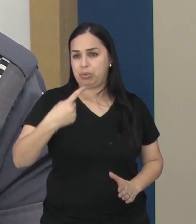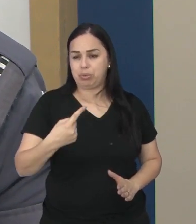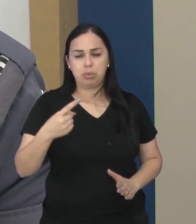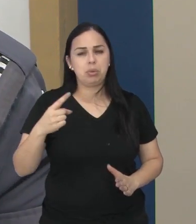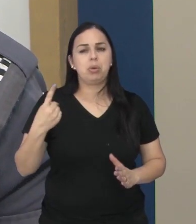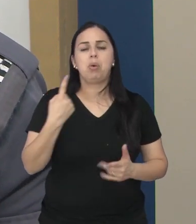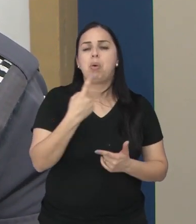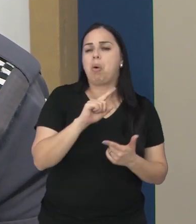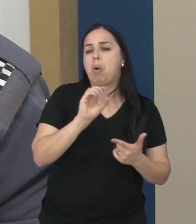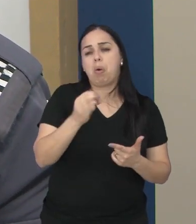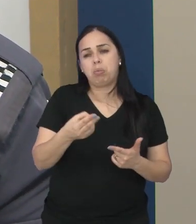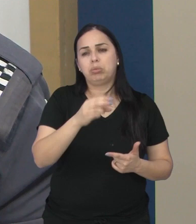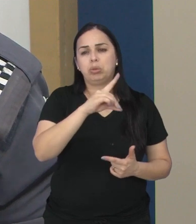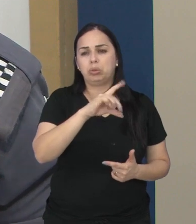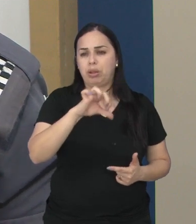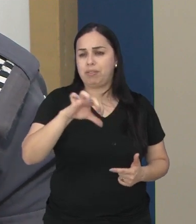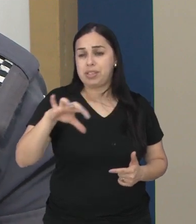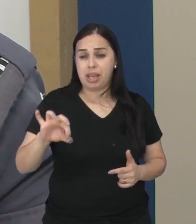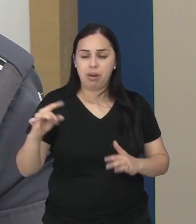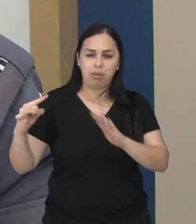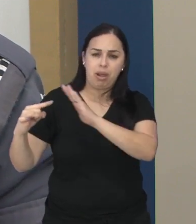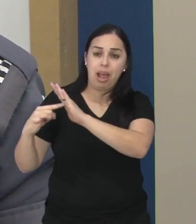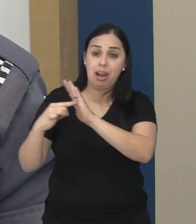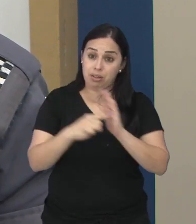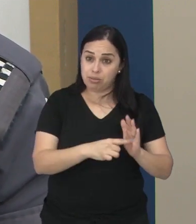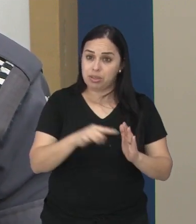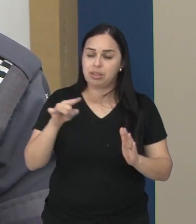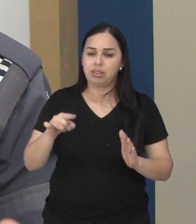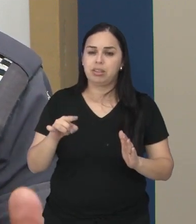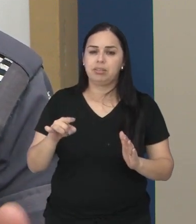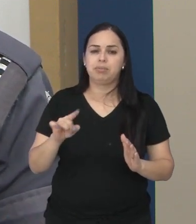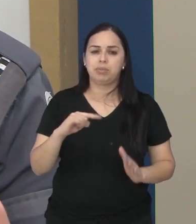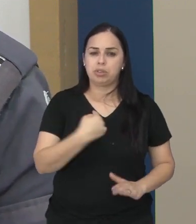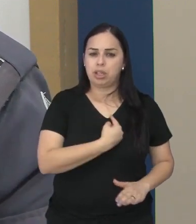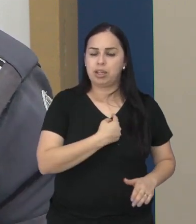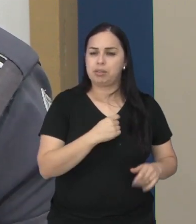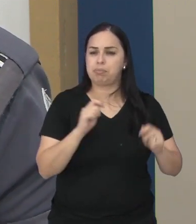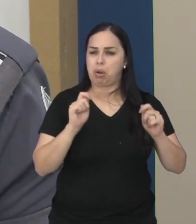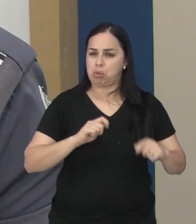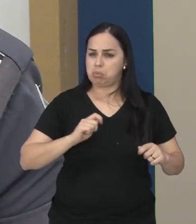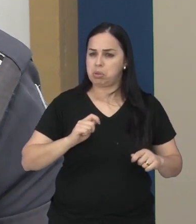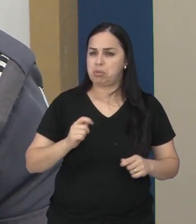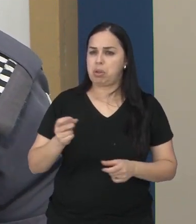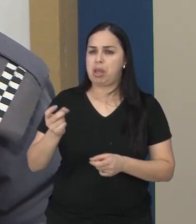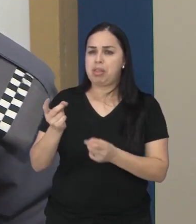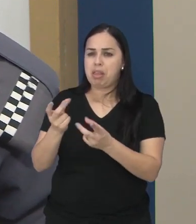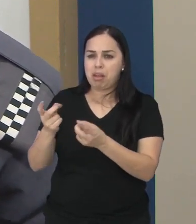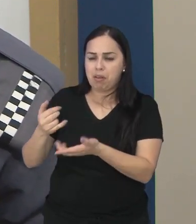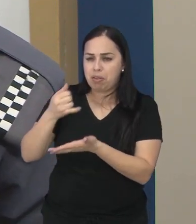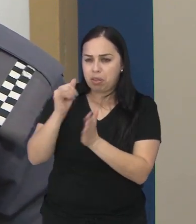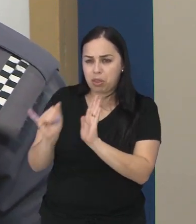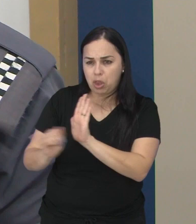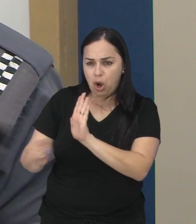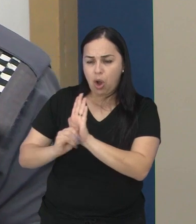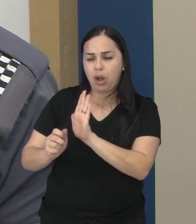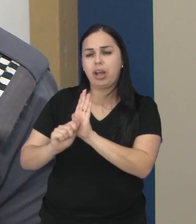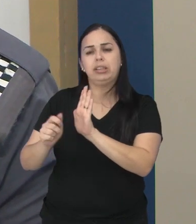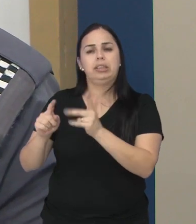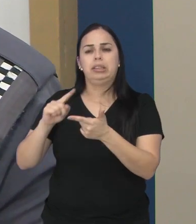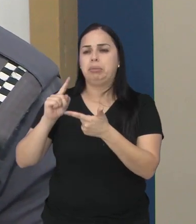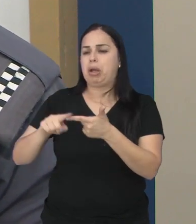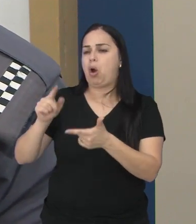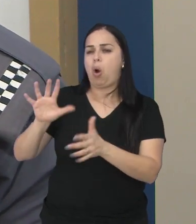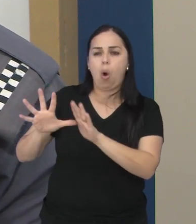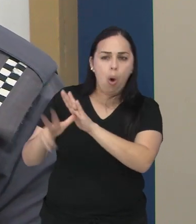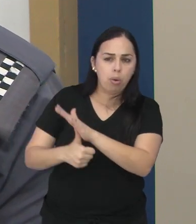traz riquezas nas informações que a gente pode, né, combater, seja tráfico, seja roubo, seja algum tipo de problema